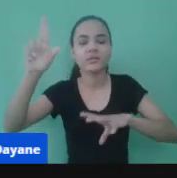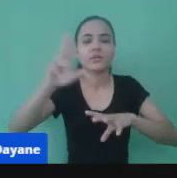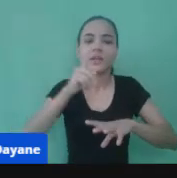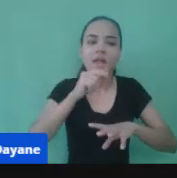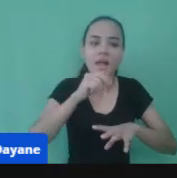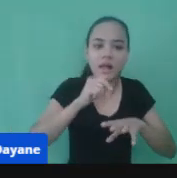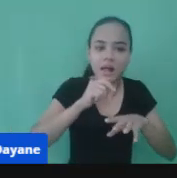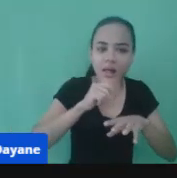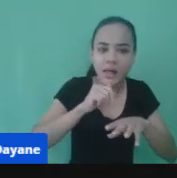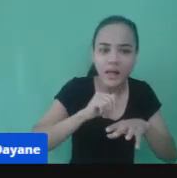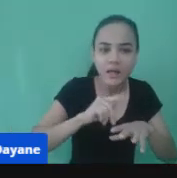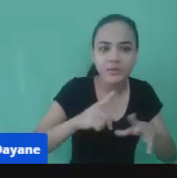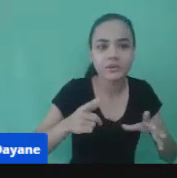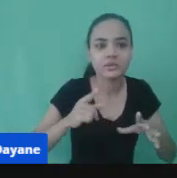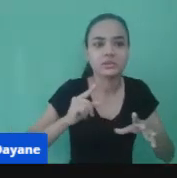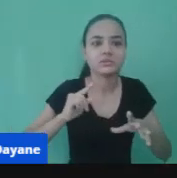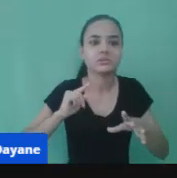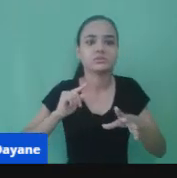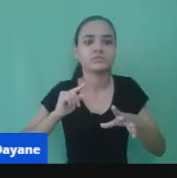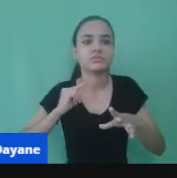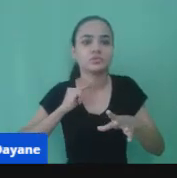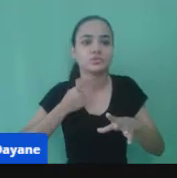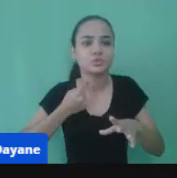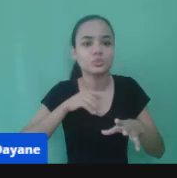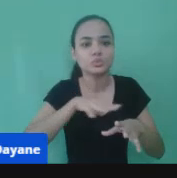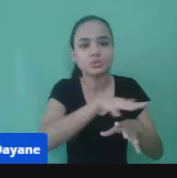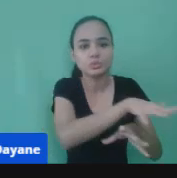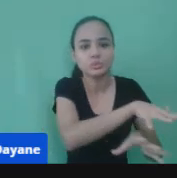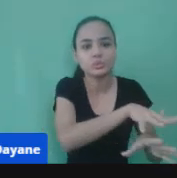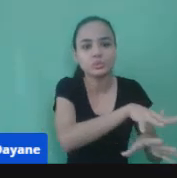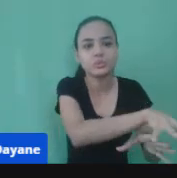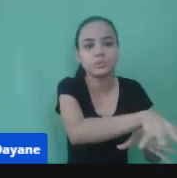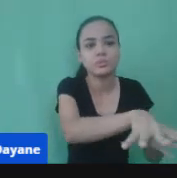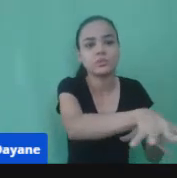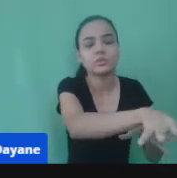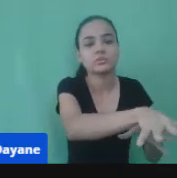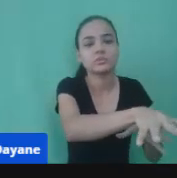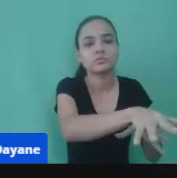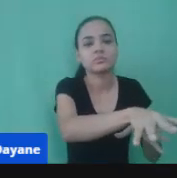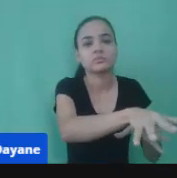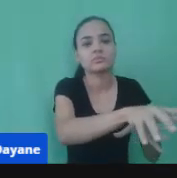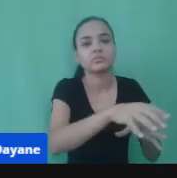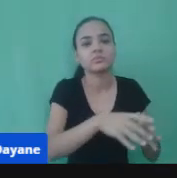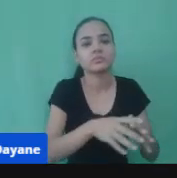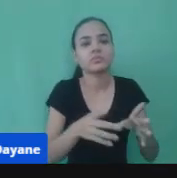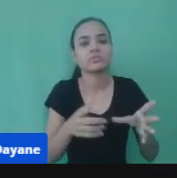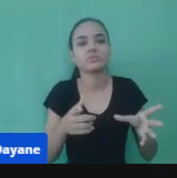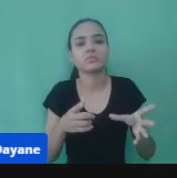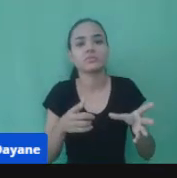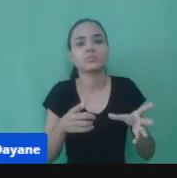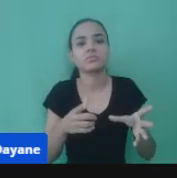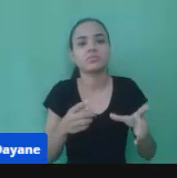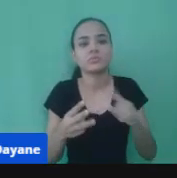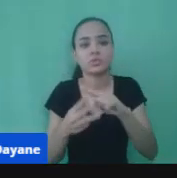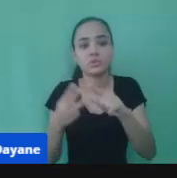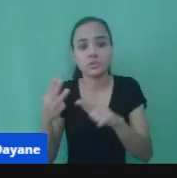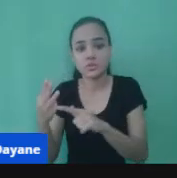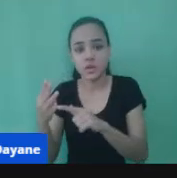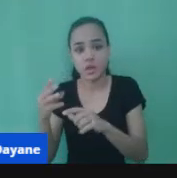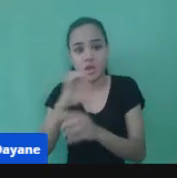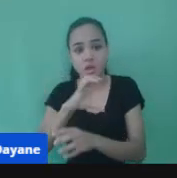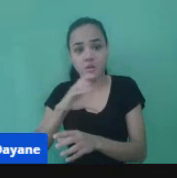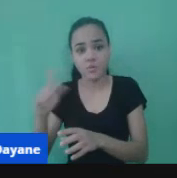Campo Grande, né? Temos 33 córregos urbanos e pegamos água lá do Guariroba. Então, não preciso ir longe, mas a gente